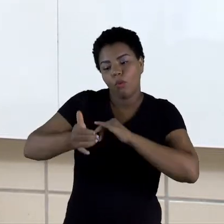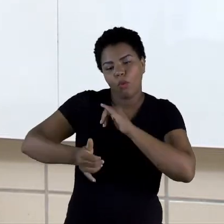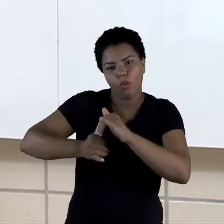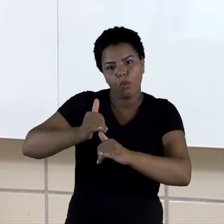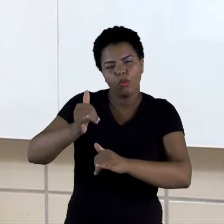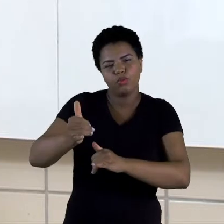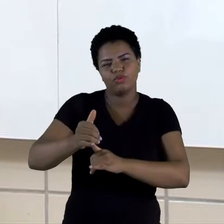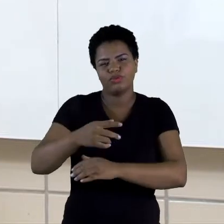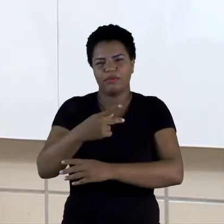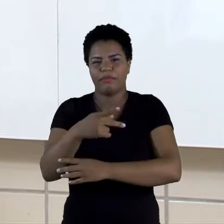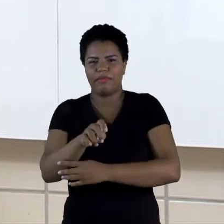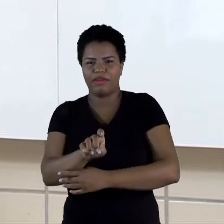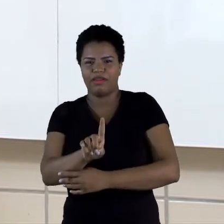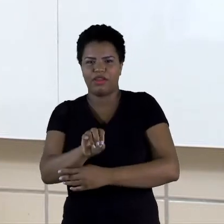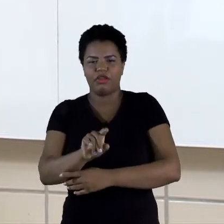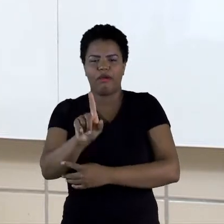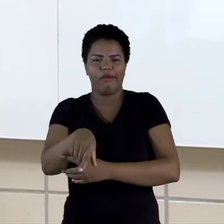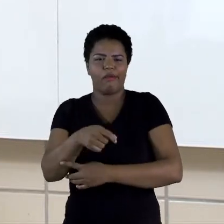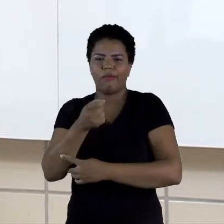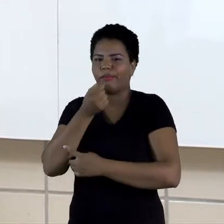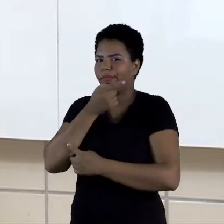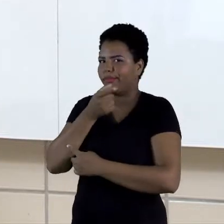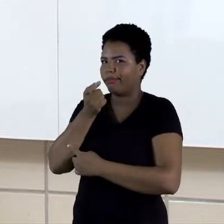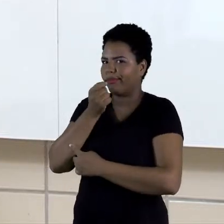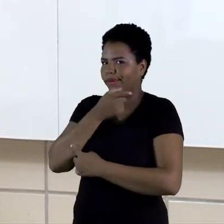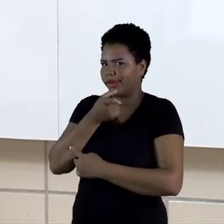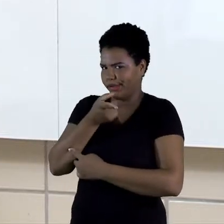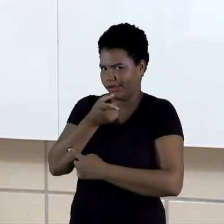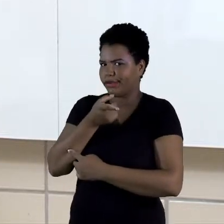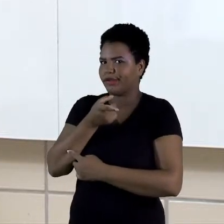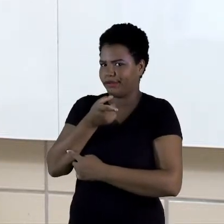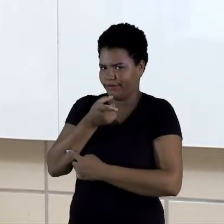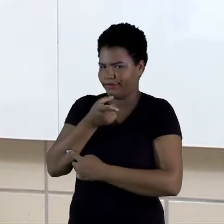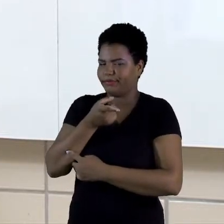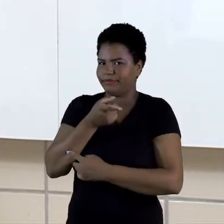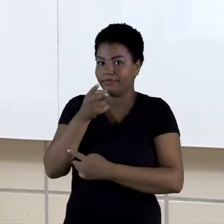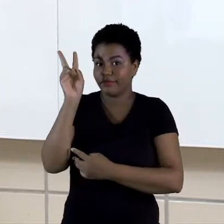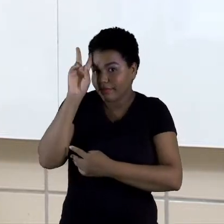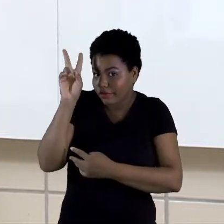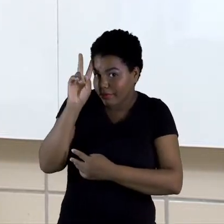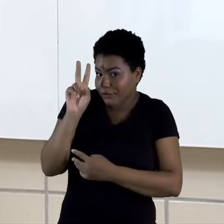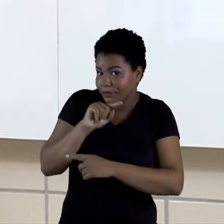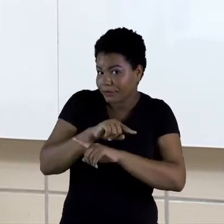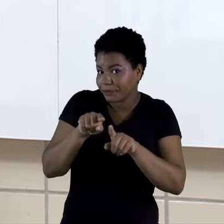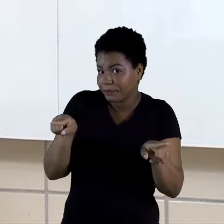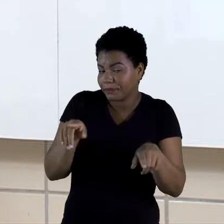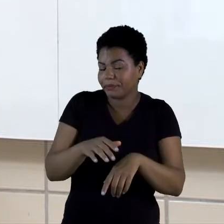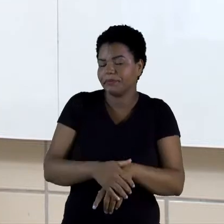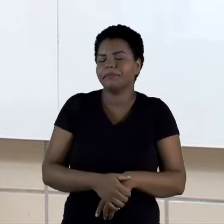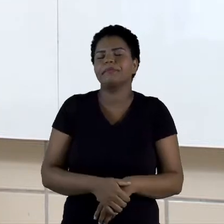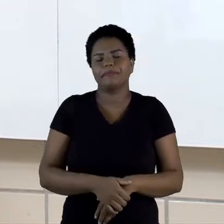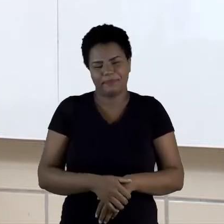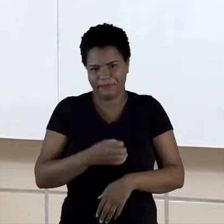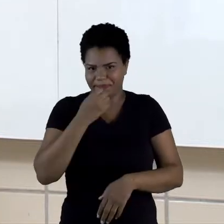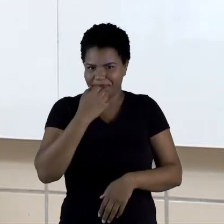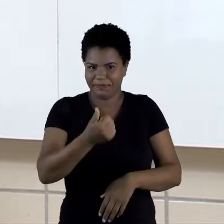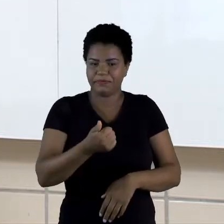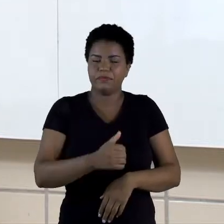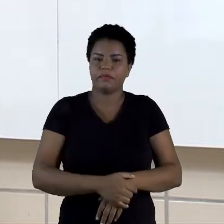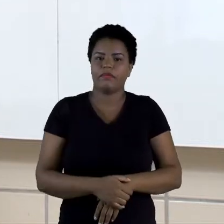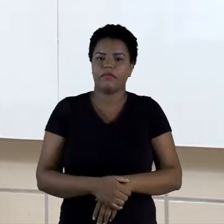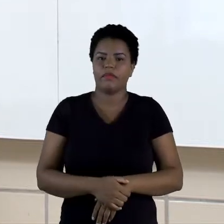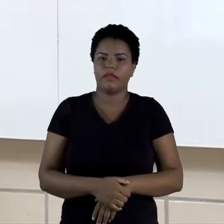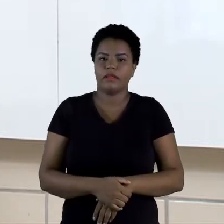é um conto cômico, de comédia, não foi isso? Lembraram aí? Muito bom!